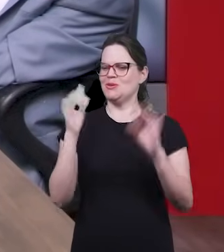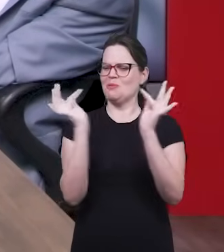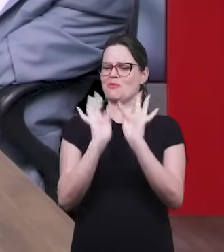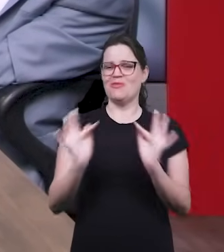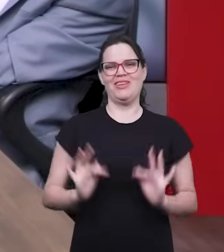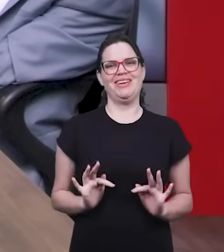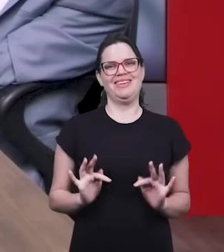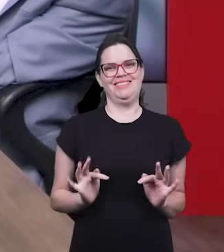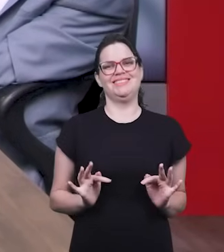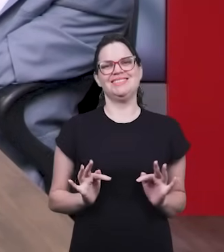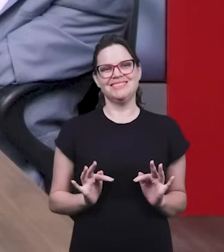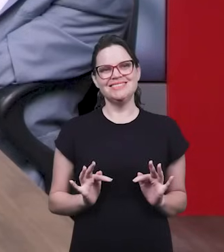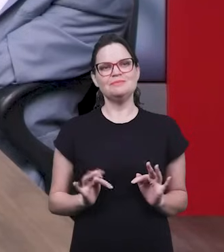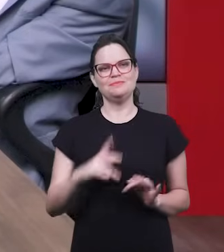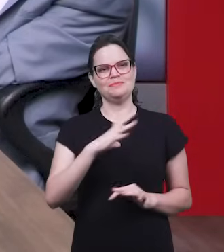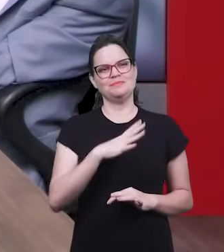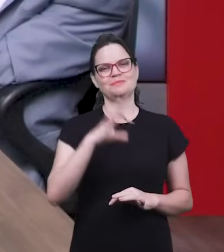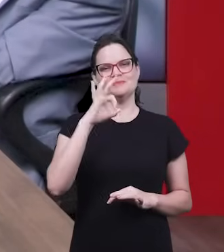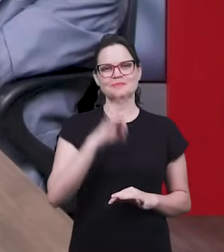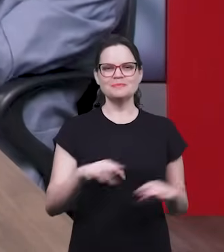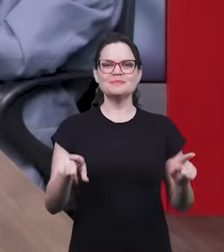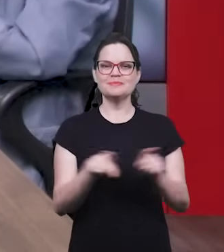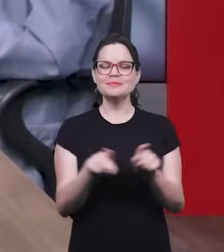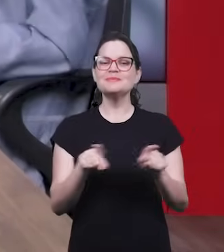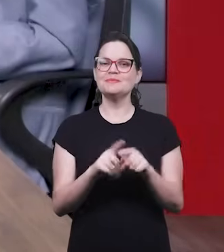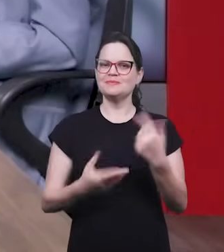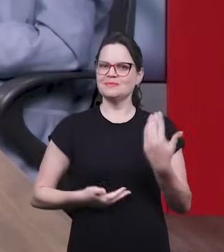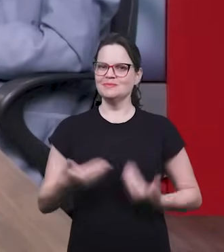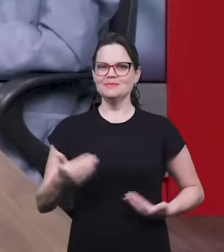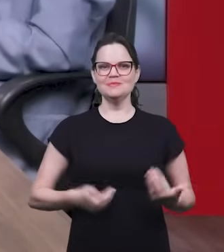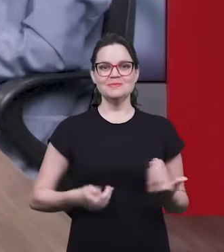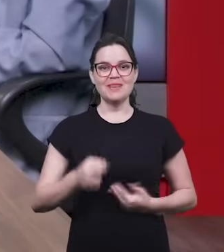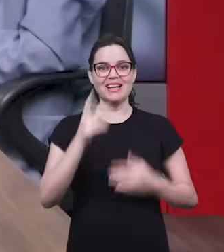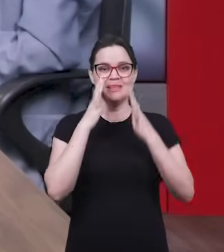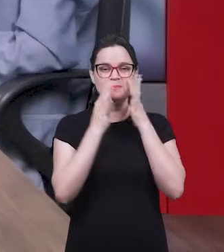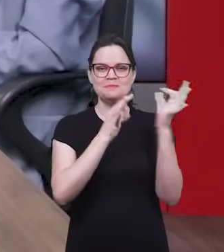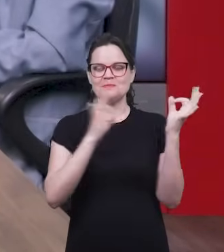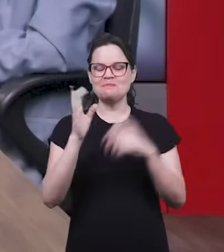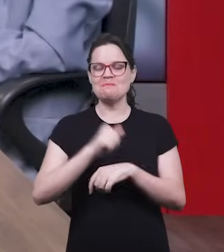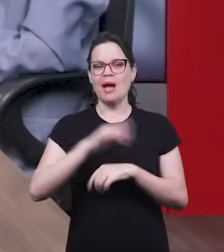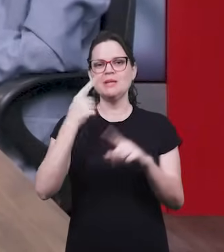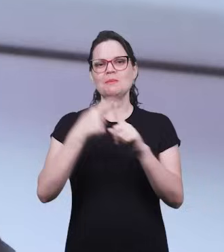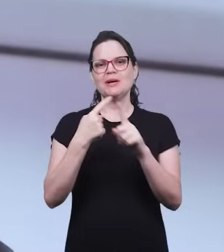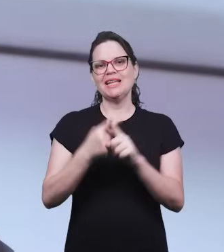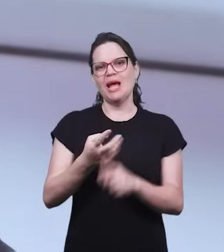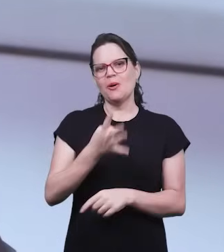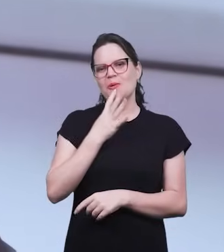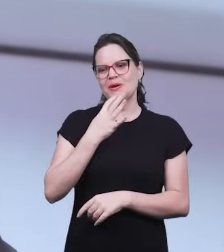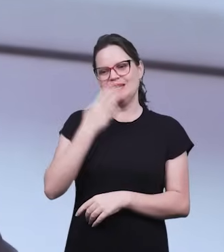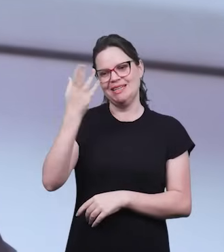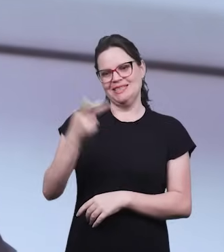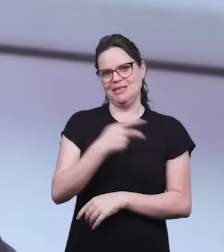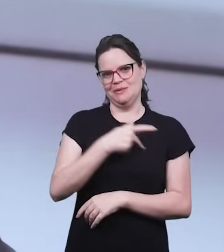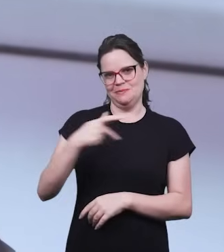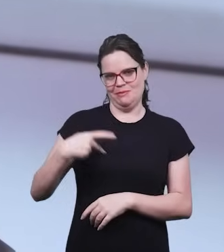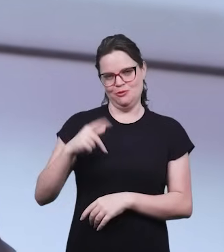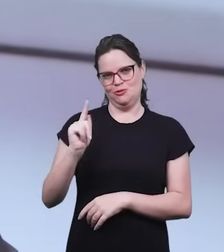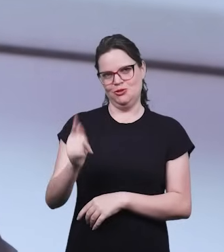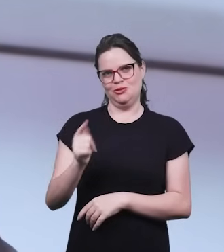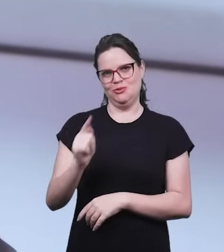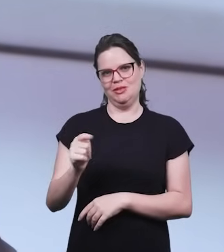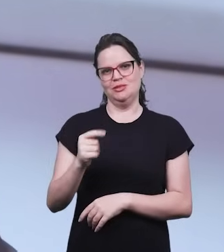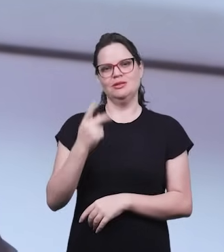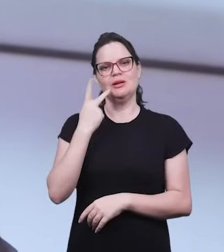né, Fernanda? Muito. E eu tenho certeza que os irmãos ainda mais, porque além de conhecerem um pouco do pastor, que